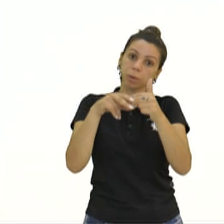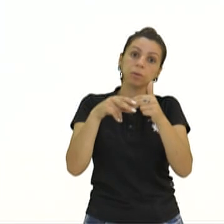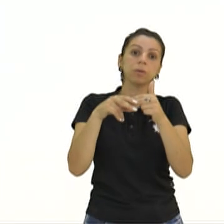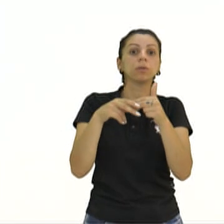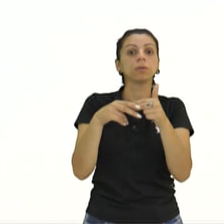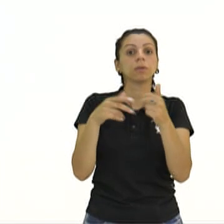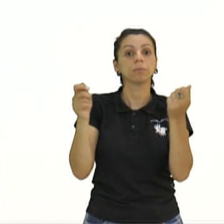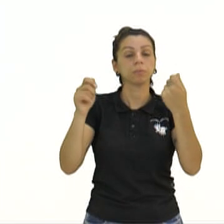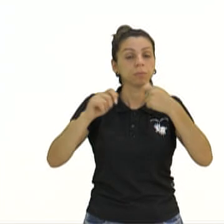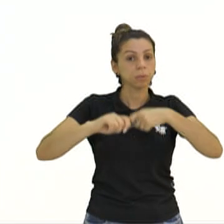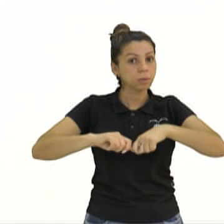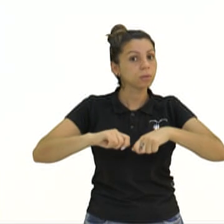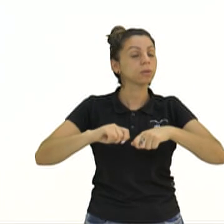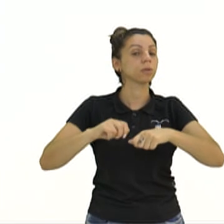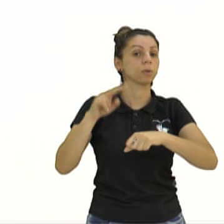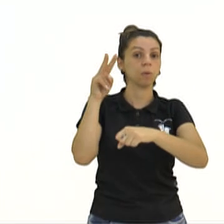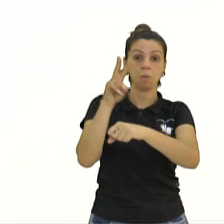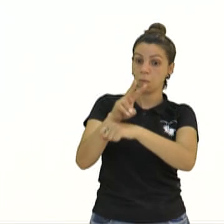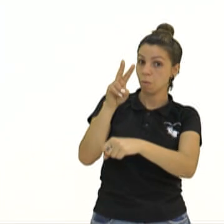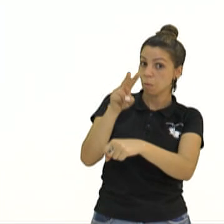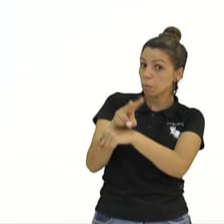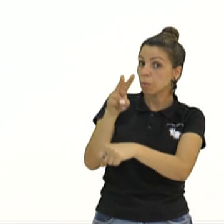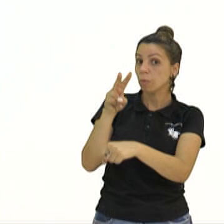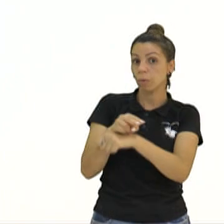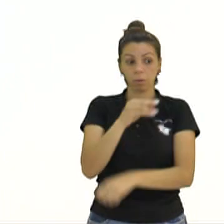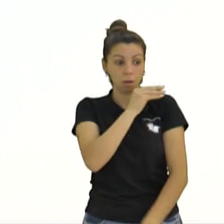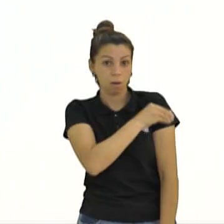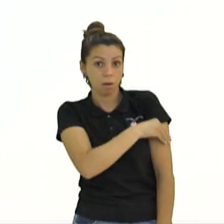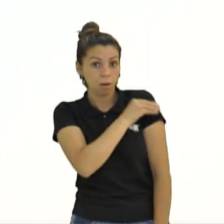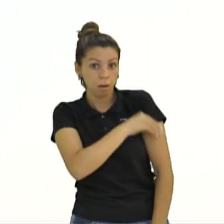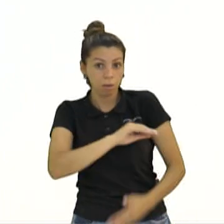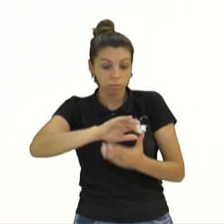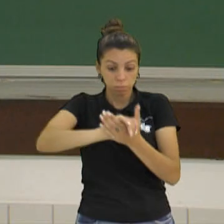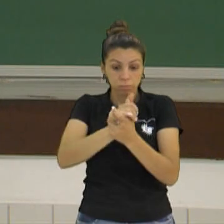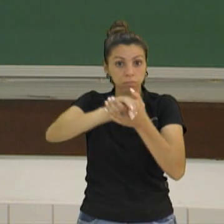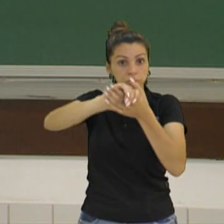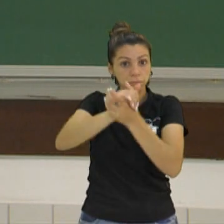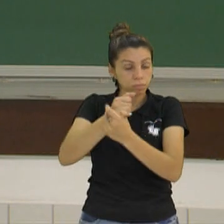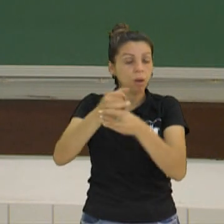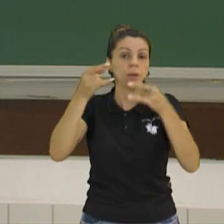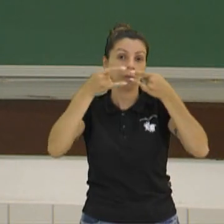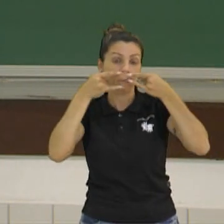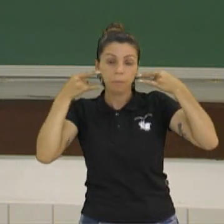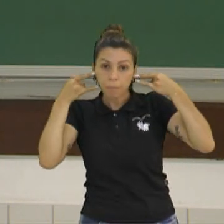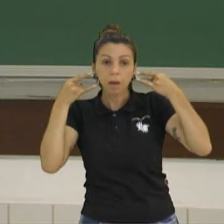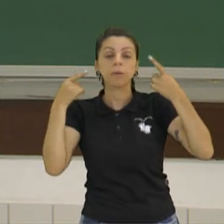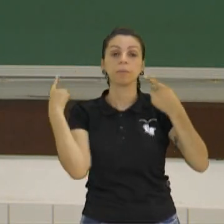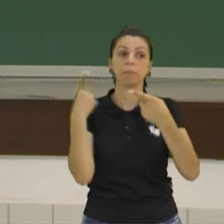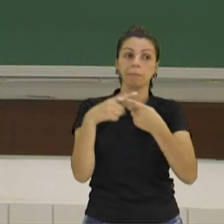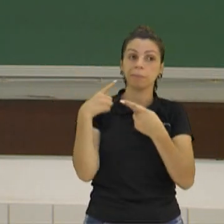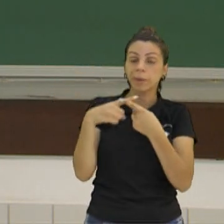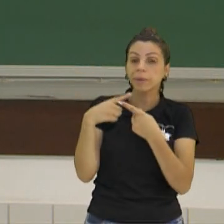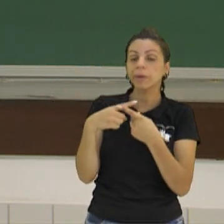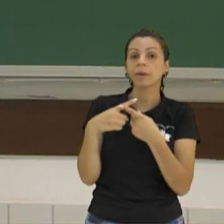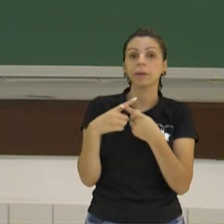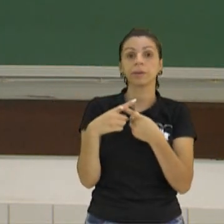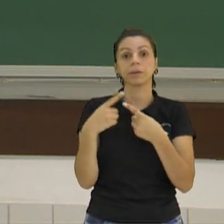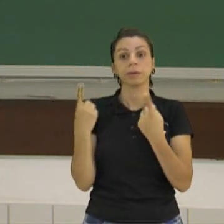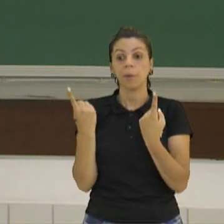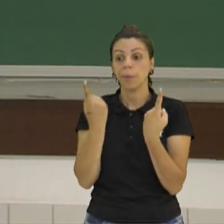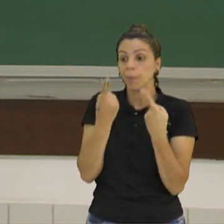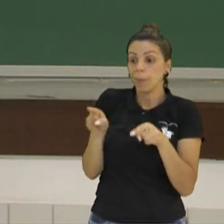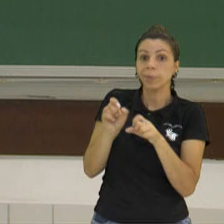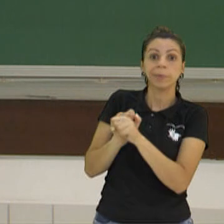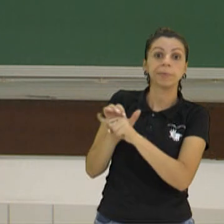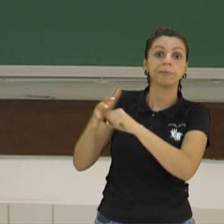você. Reforce os cuidados, álcool gel, lavar a mão, manter os protocolos de saúde, por quê? Porque nós estamos brigando contra